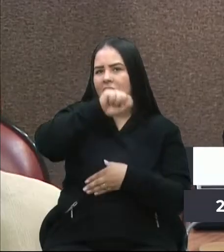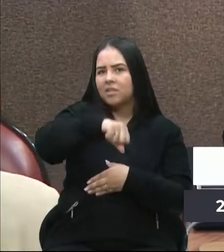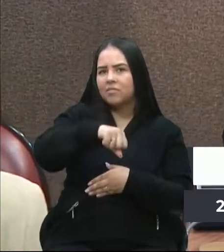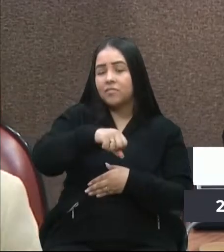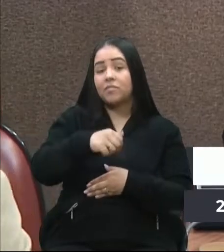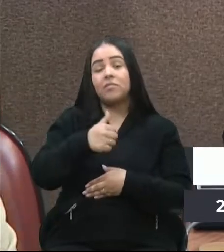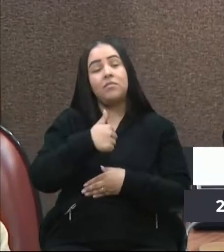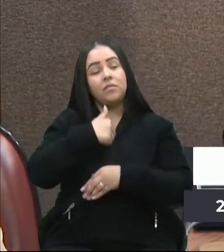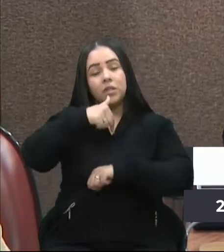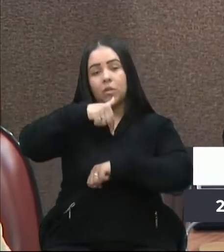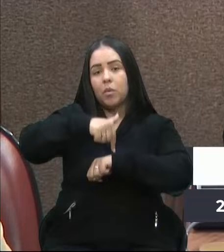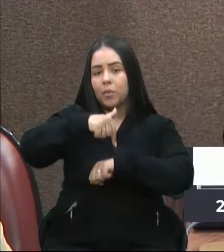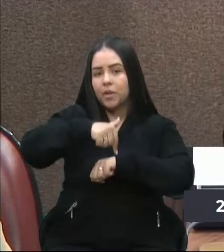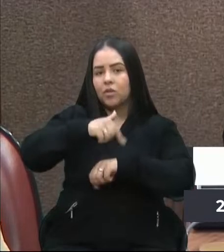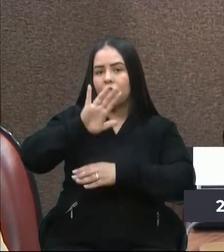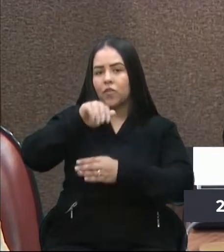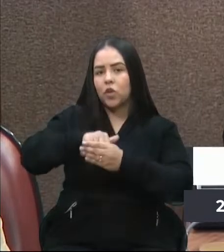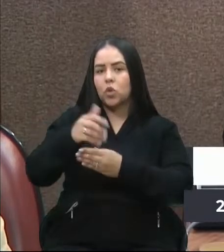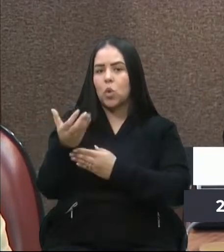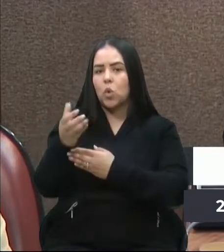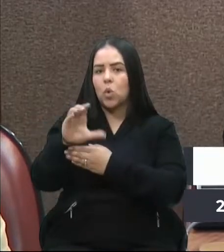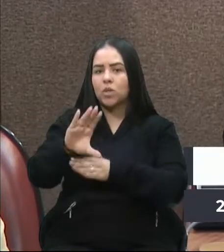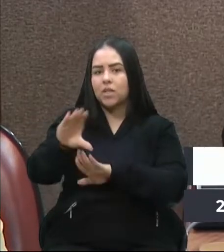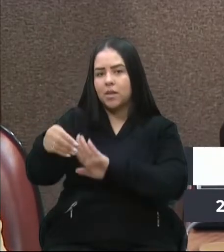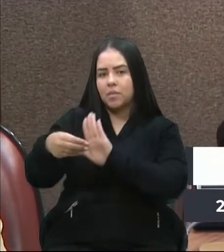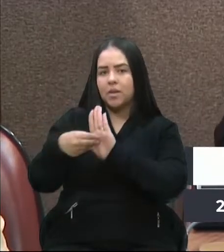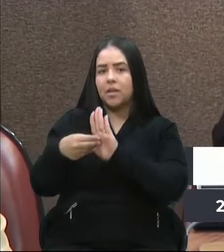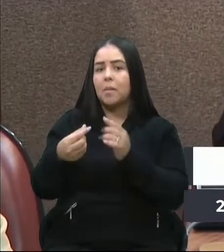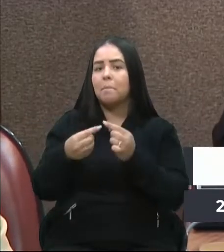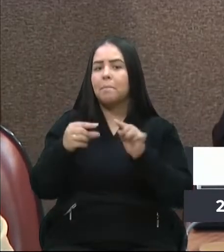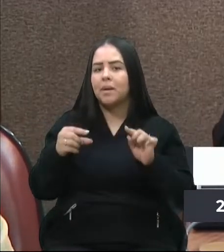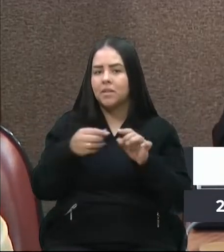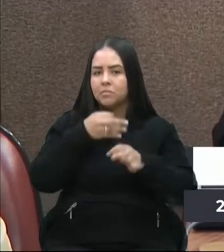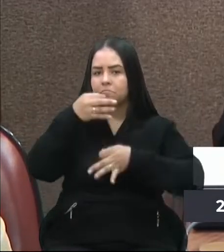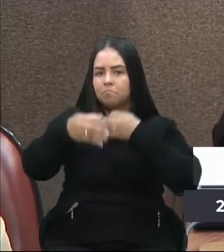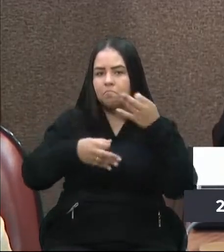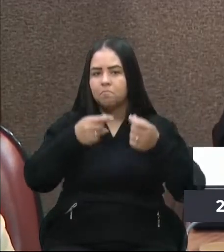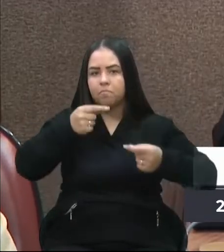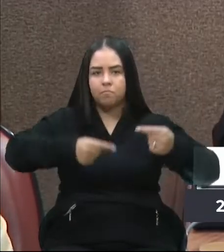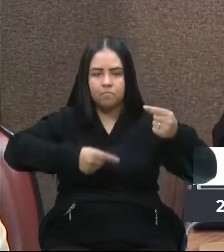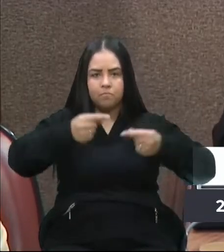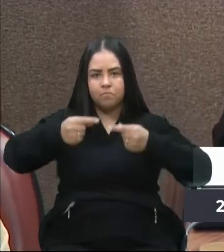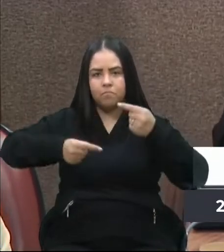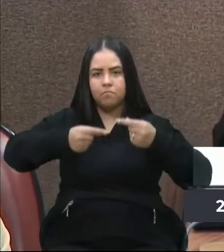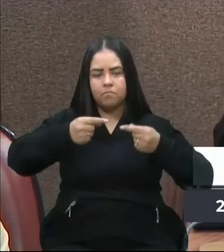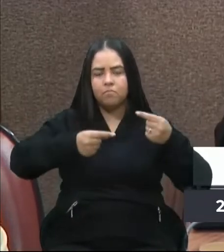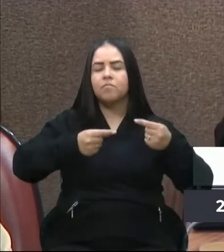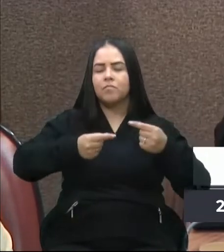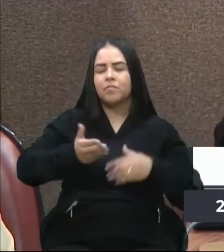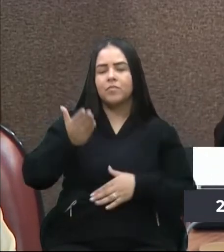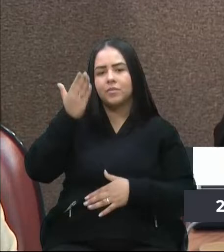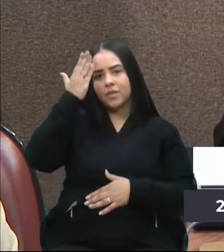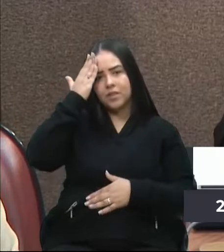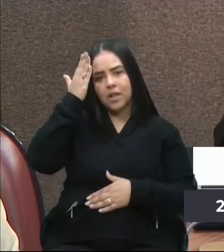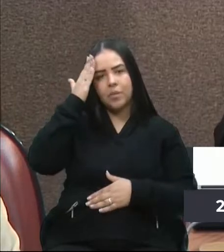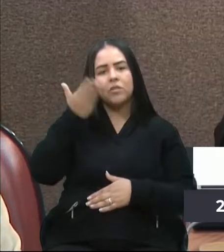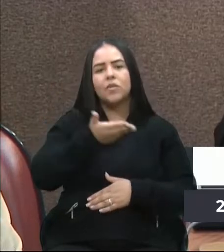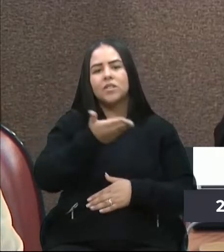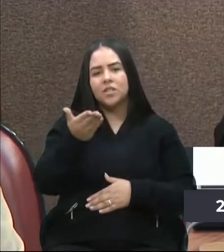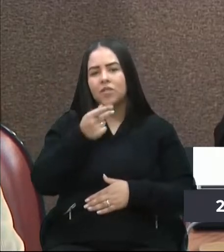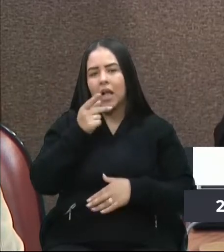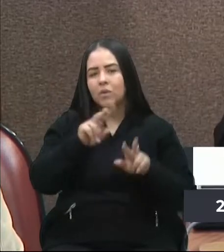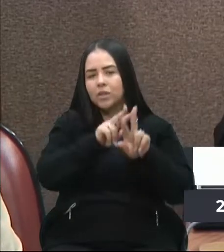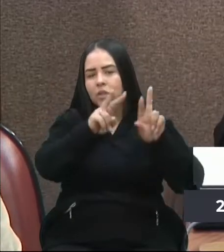Então, nesse momento, o meu voto é contrário a essa emenda, mas elogiando pela discussão, que eu sei que é uma discussão de vocês, e